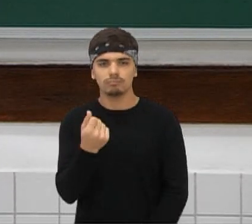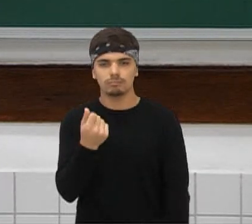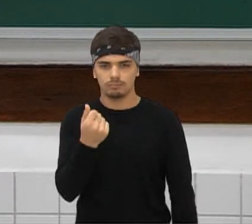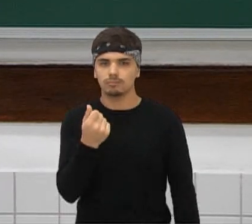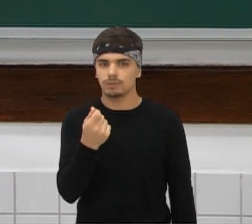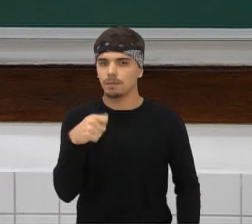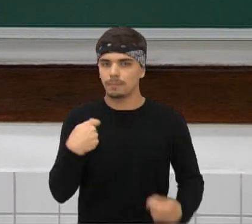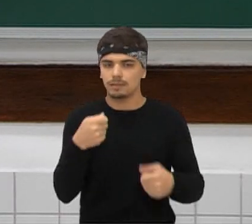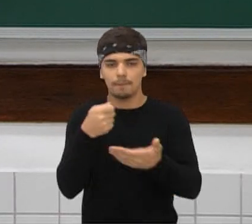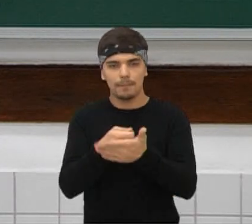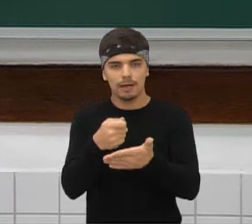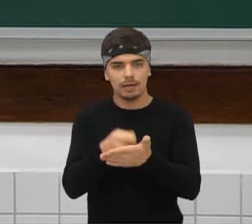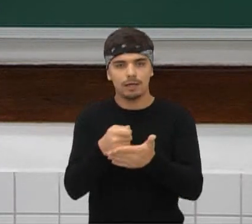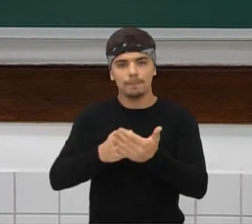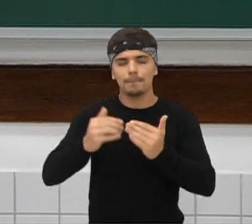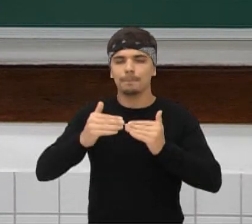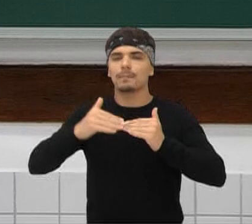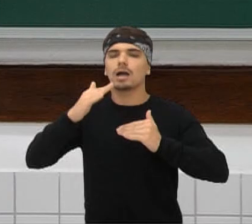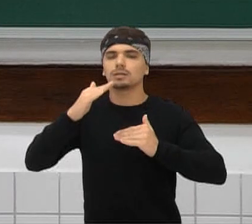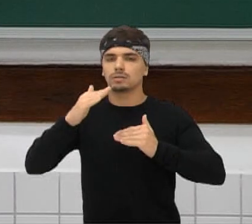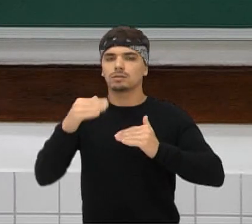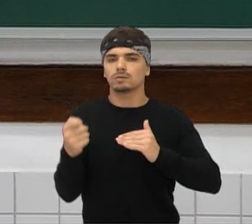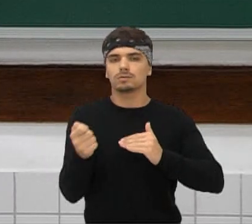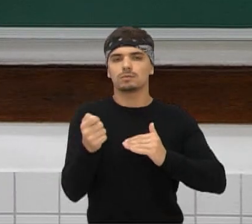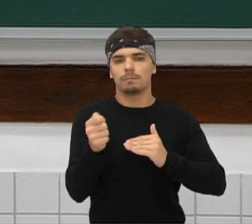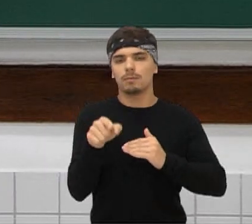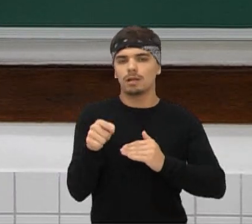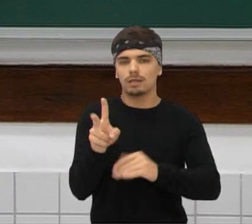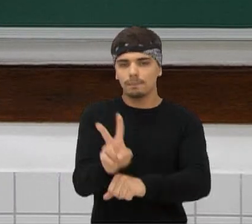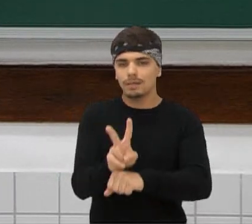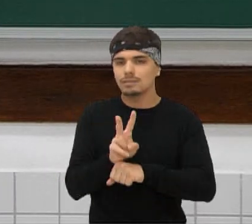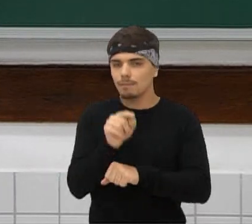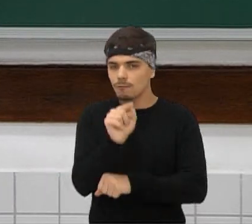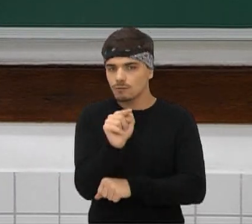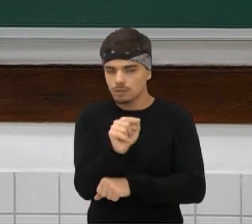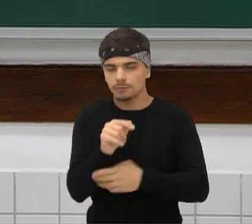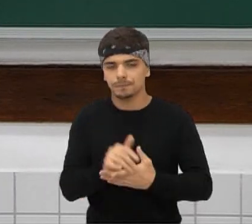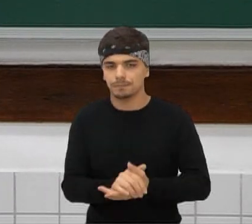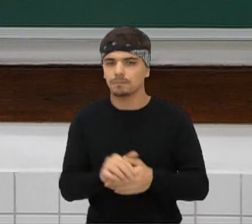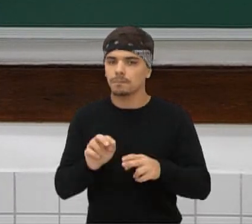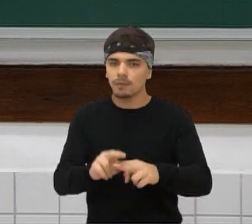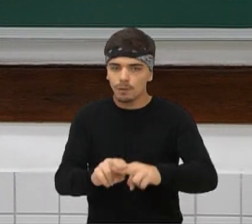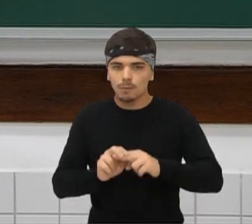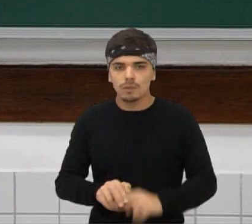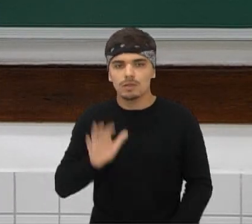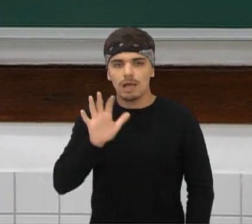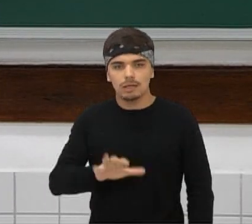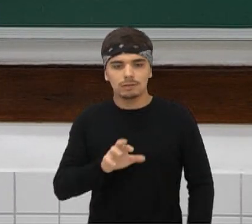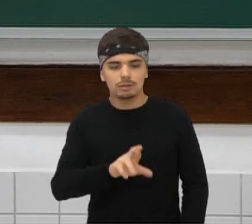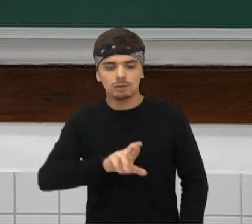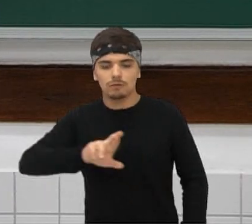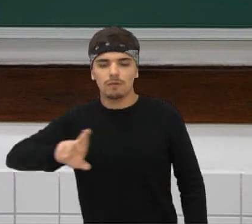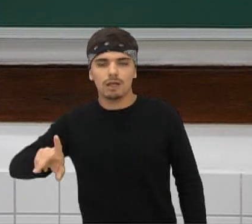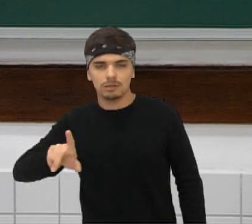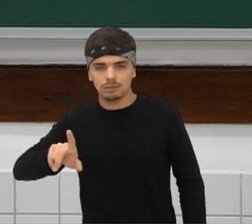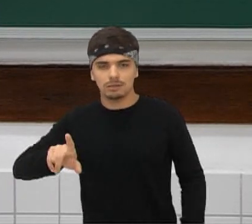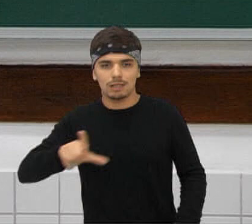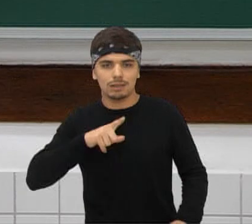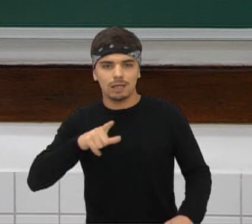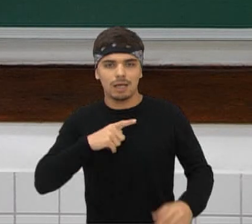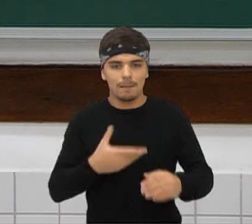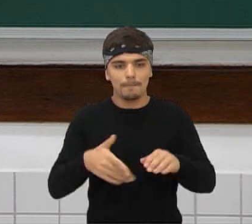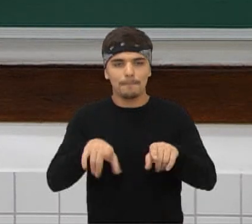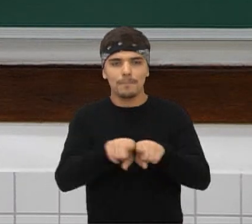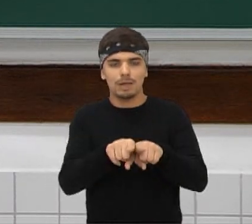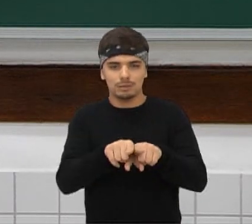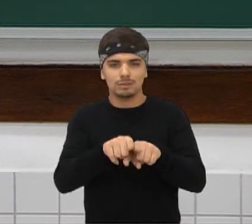remuneração, você vai ter que pagar algo um pouquinho a mais para eles por eles estarem te emprestando. Então, essa diferença a mais aí é que é o